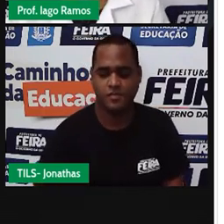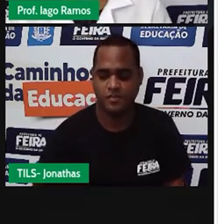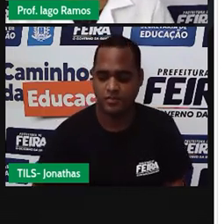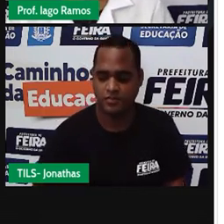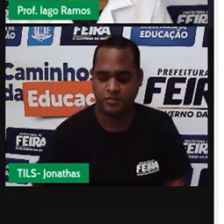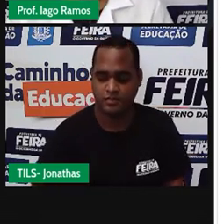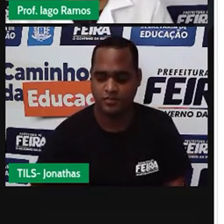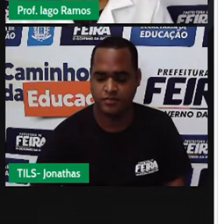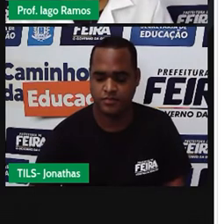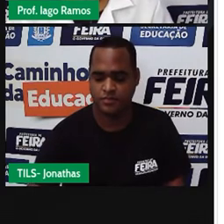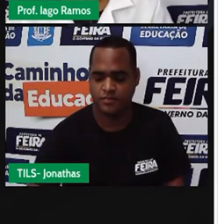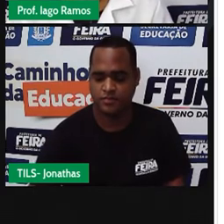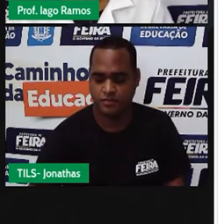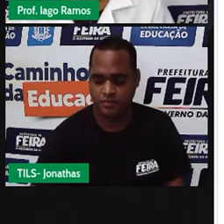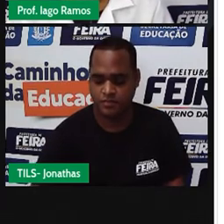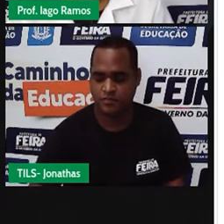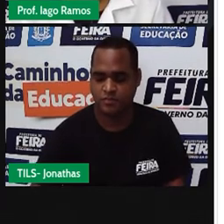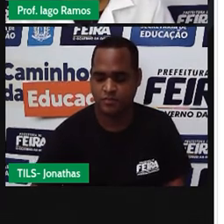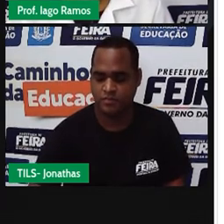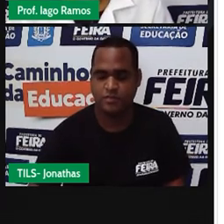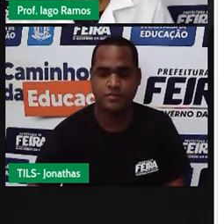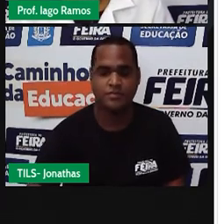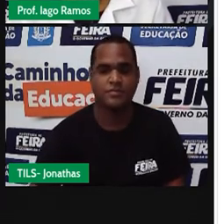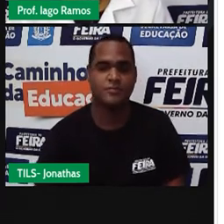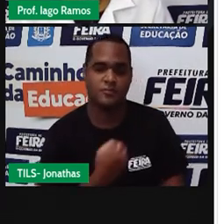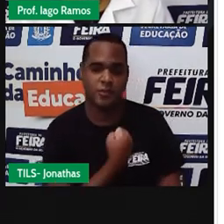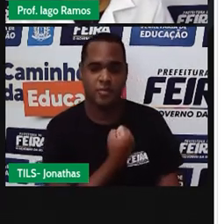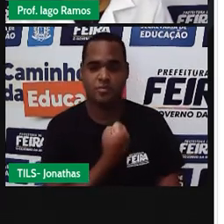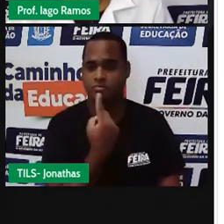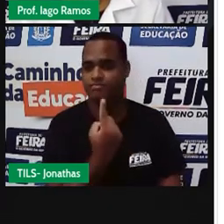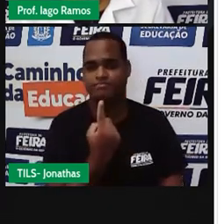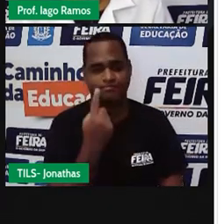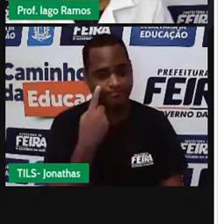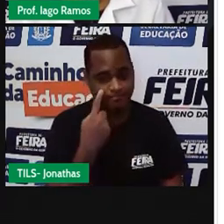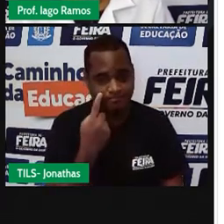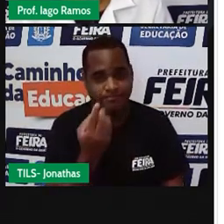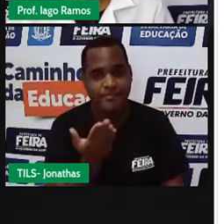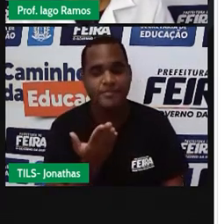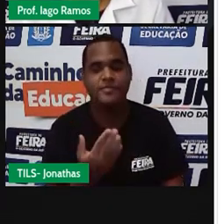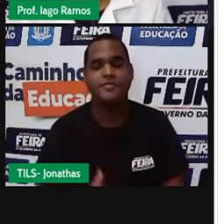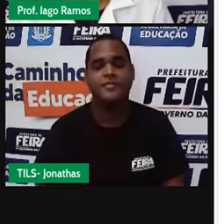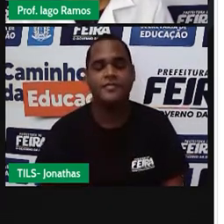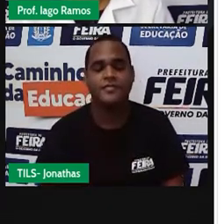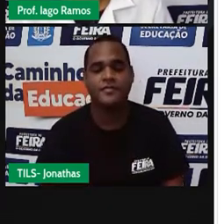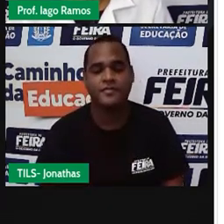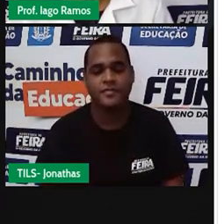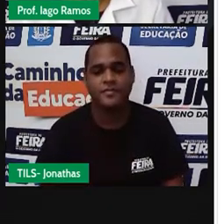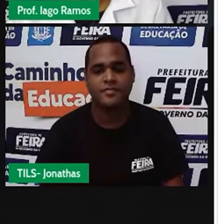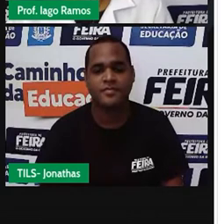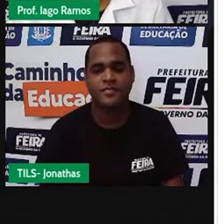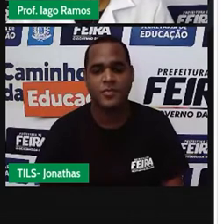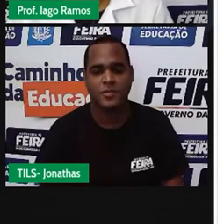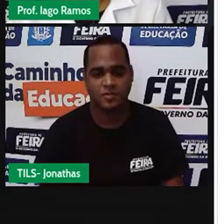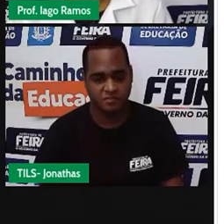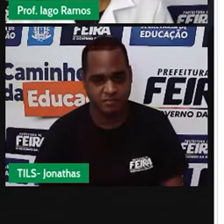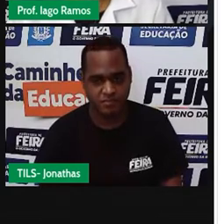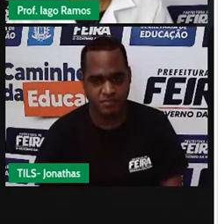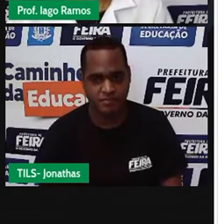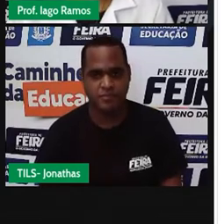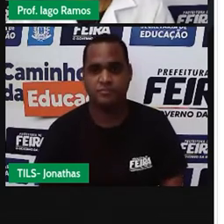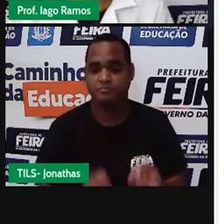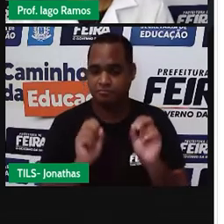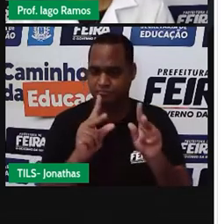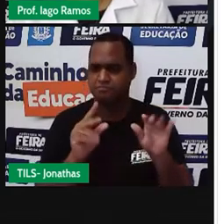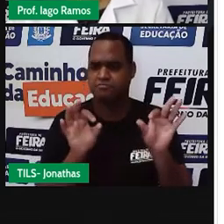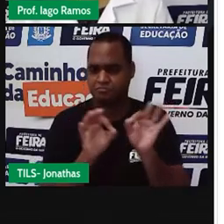é o número um olha só aqui é o número um prontinho já